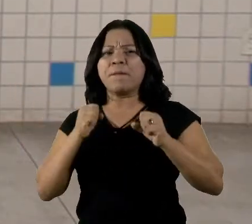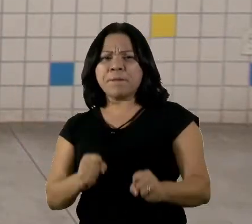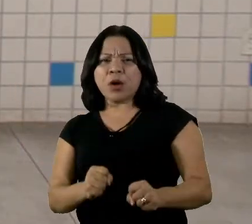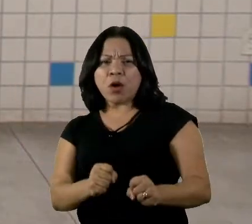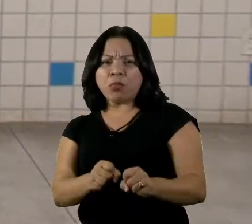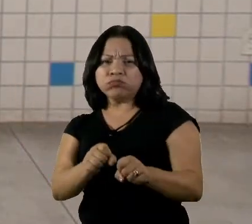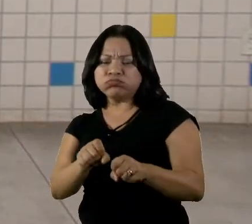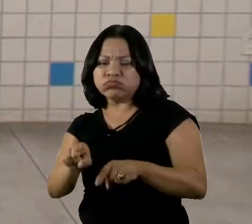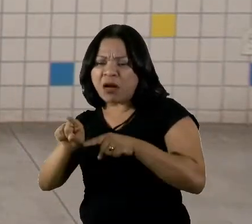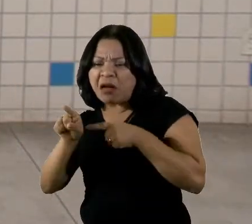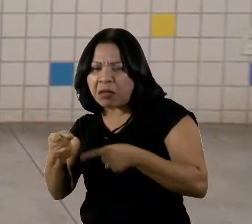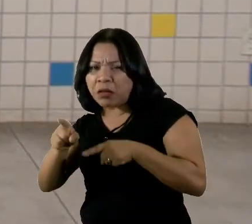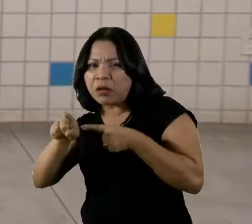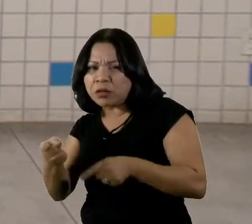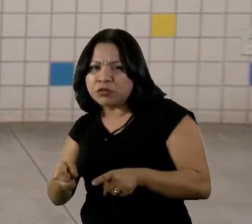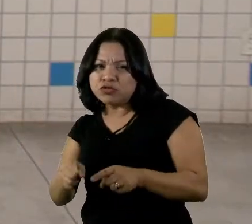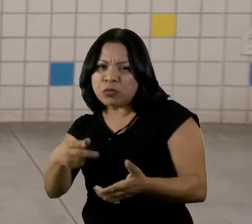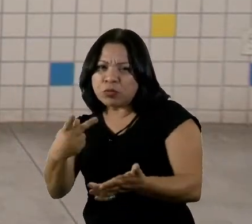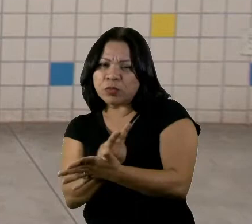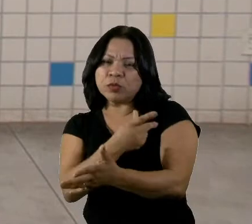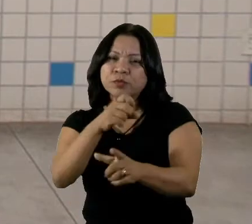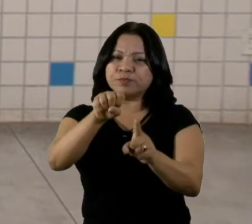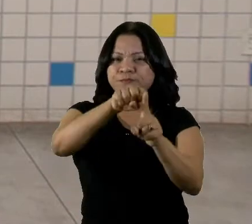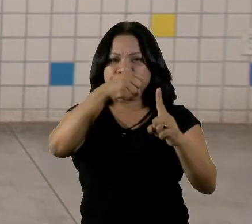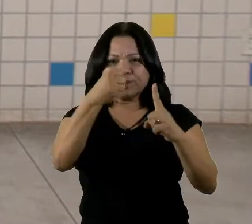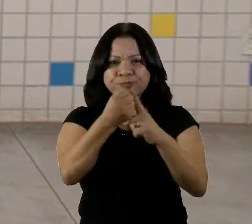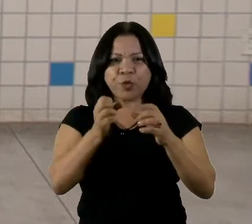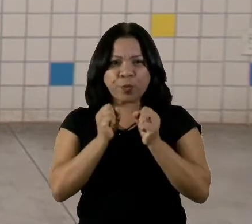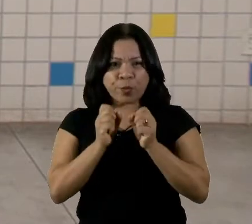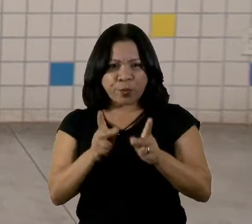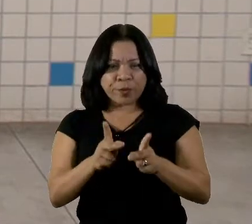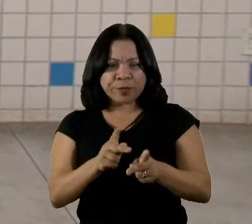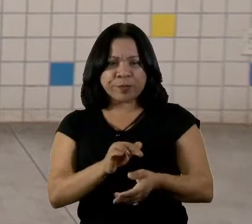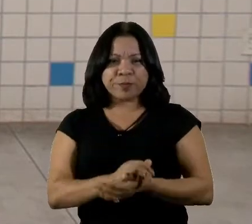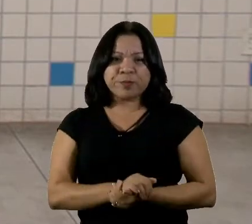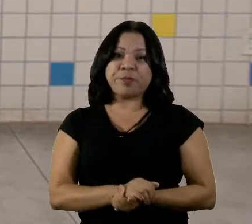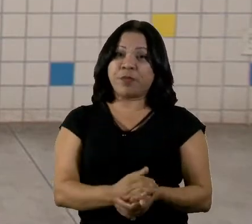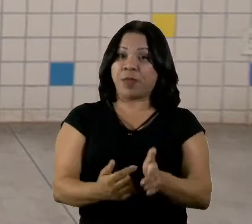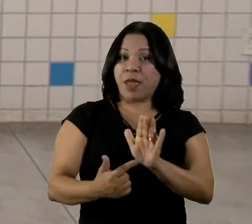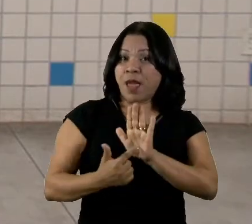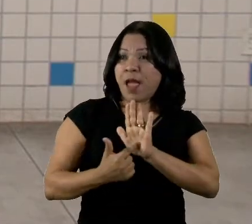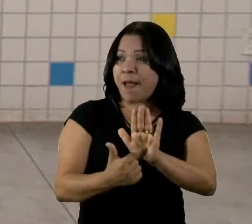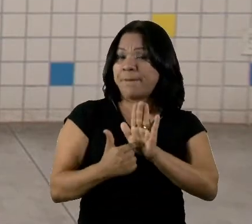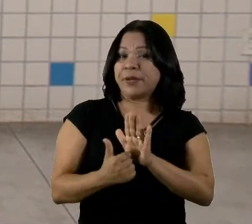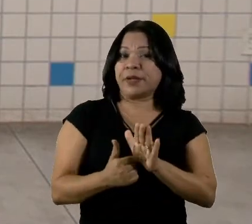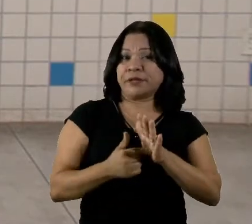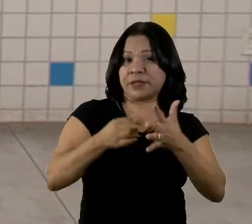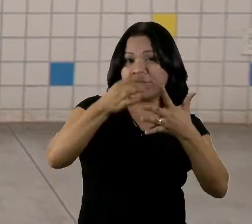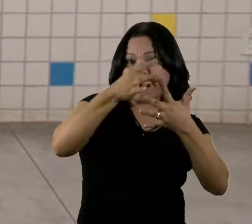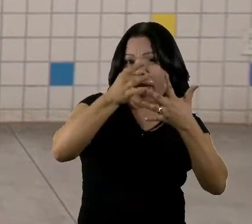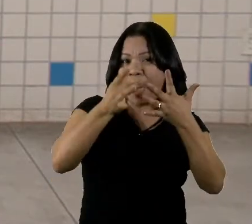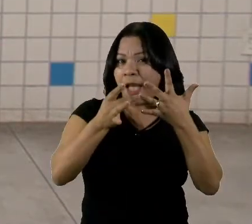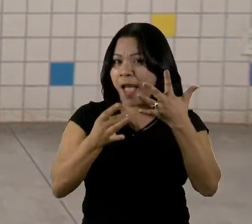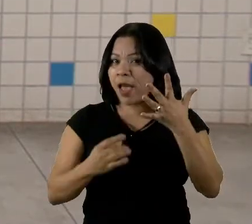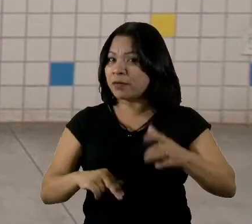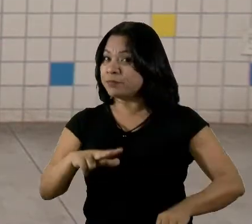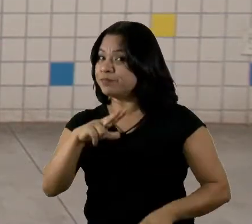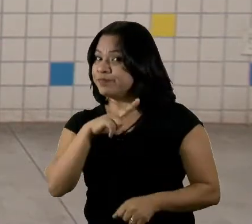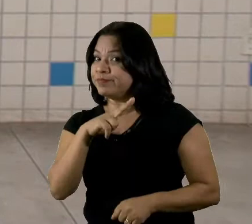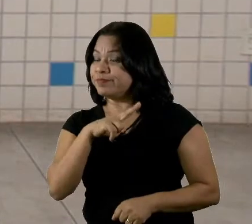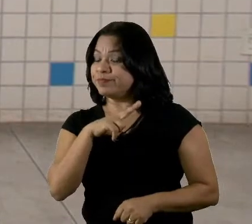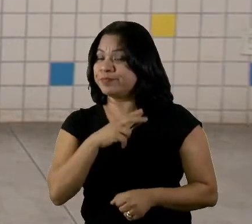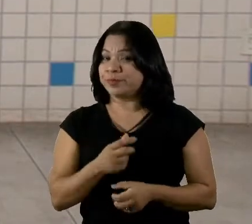acontecimento social. Tudo bem? A charge apresenta características particulares. Vamos